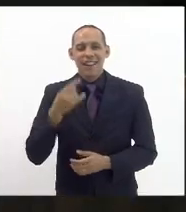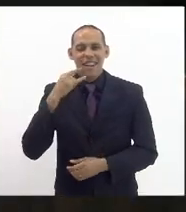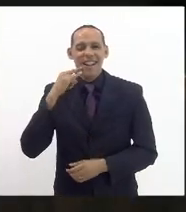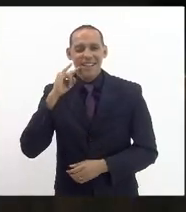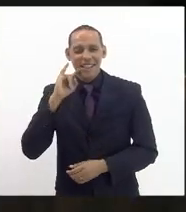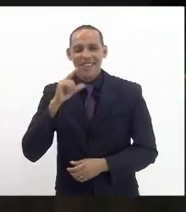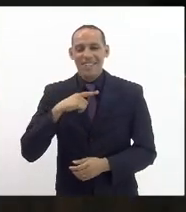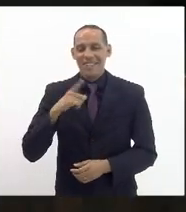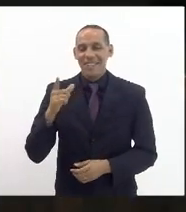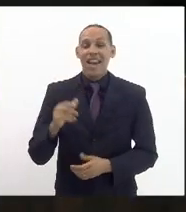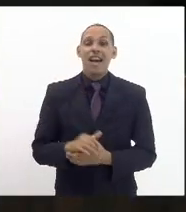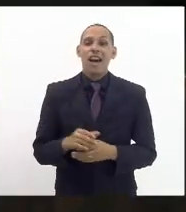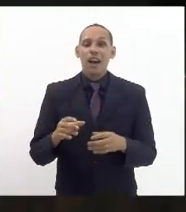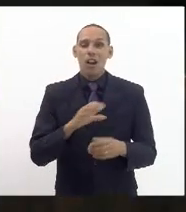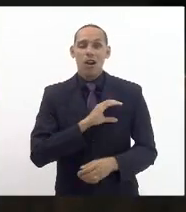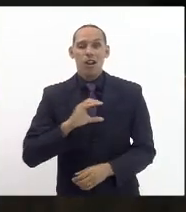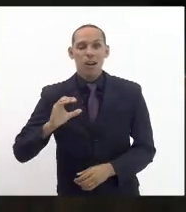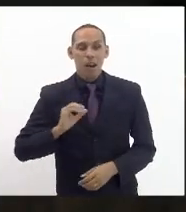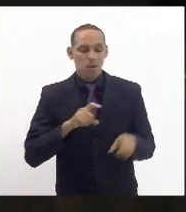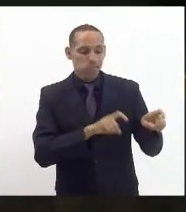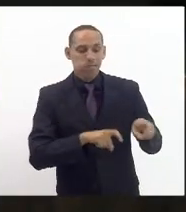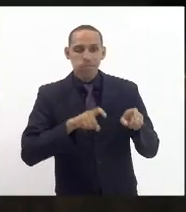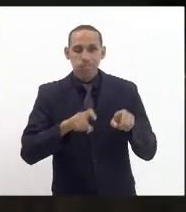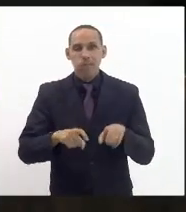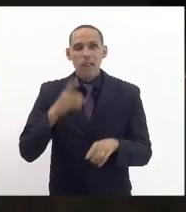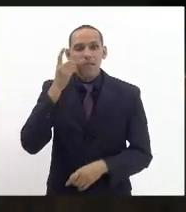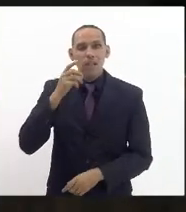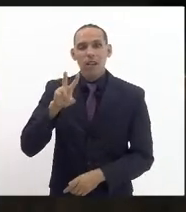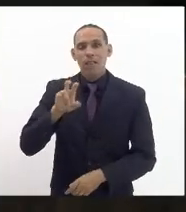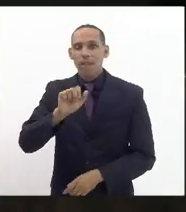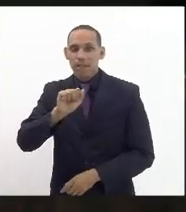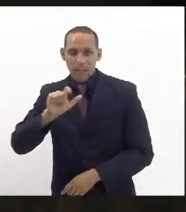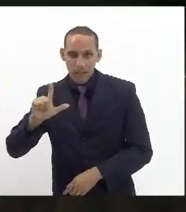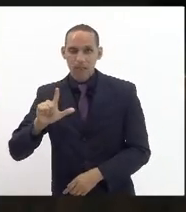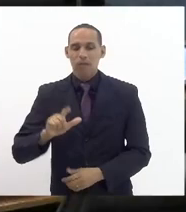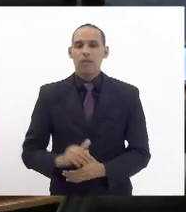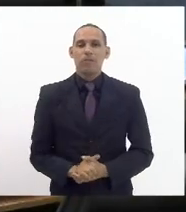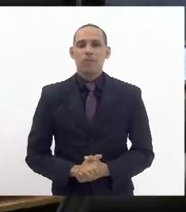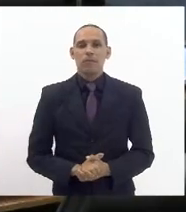pinga. Pela Comissão de Agricultura, deputado Valdo Ceasa.